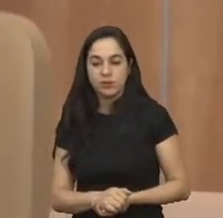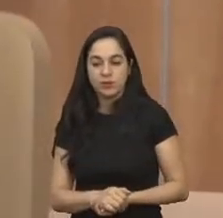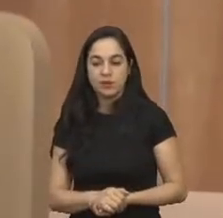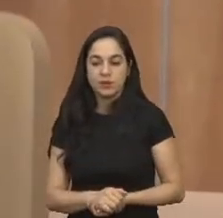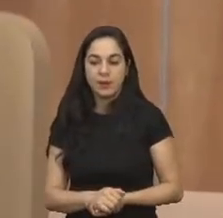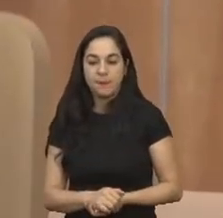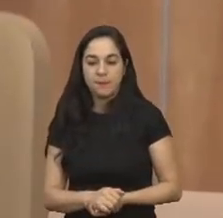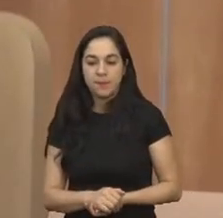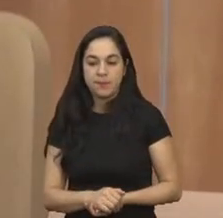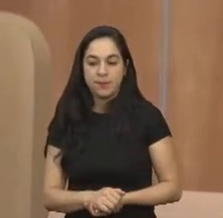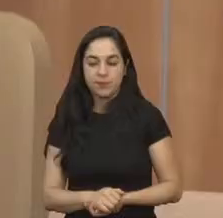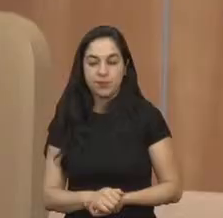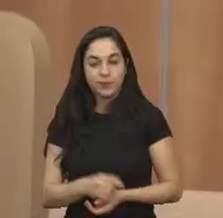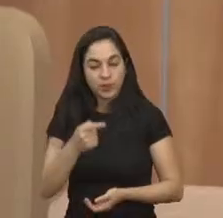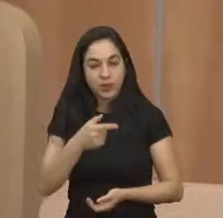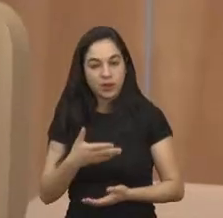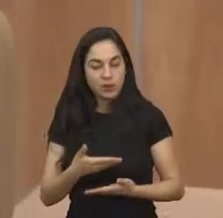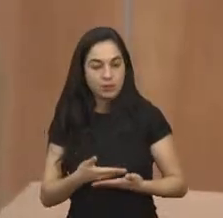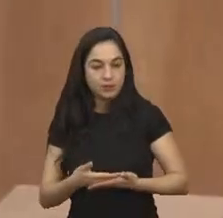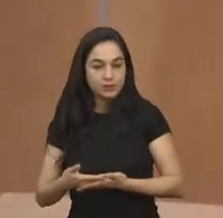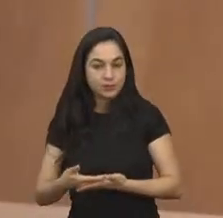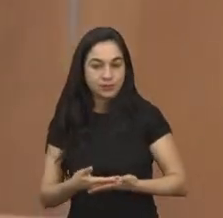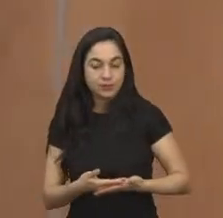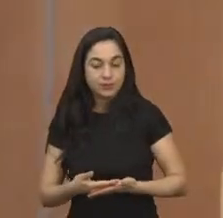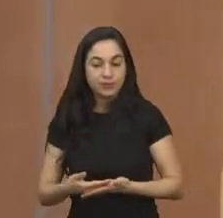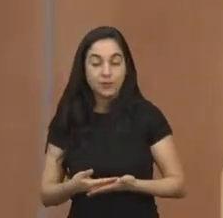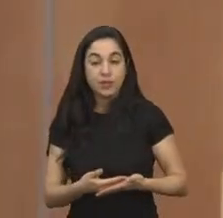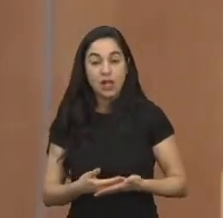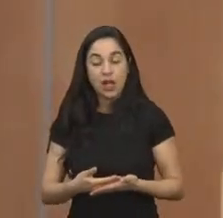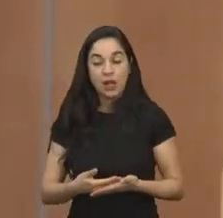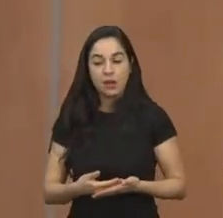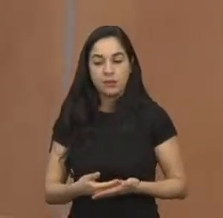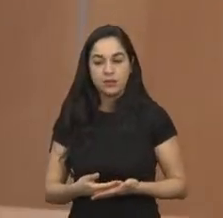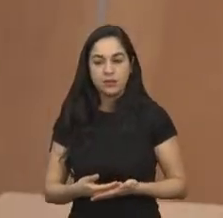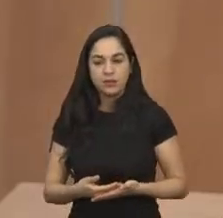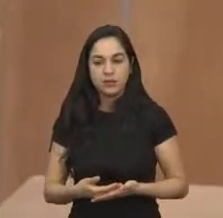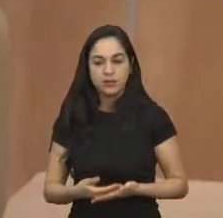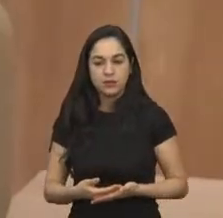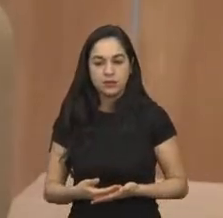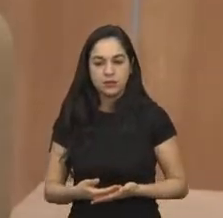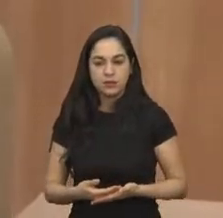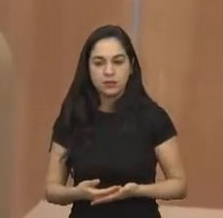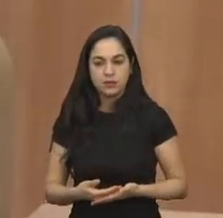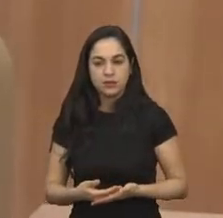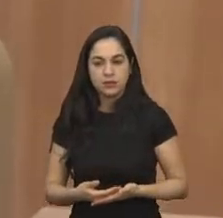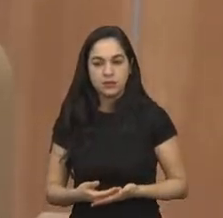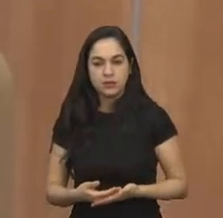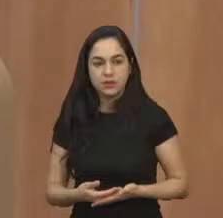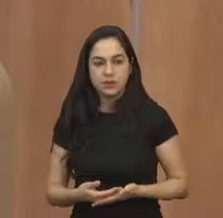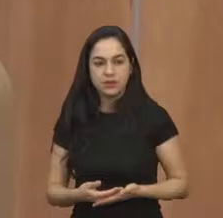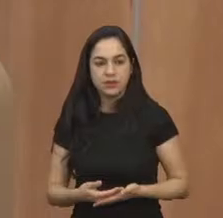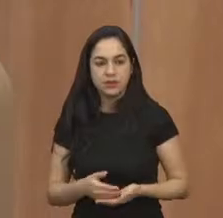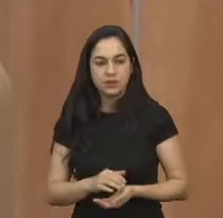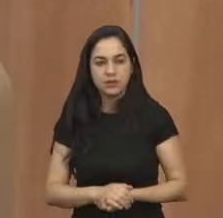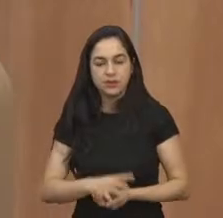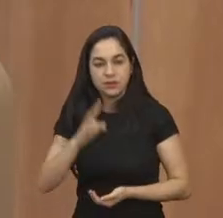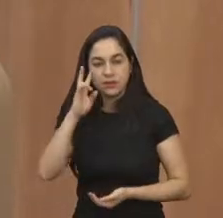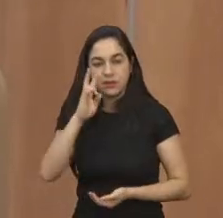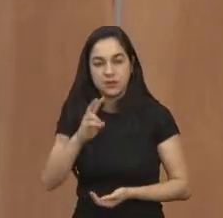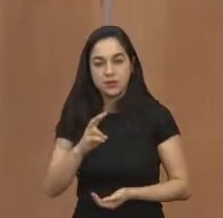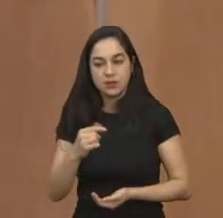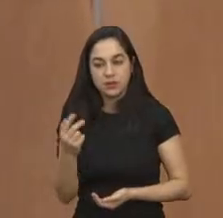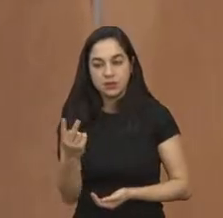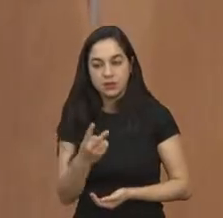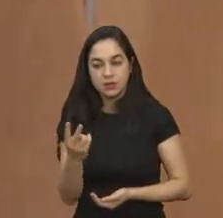Agora, crescendo um pouquinho mais, temos aqui um caso de um bebê de 12 semanas. Ou seja, como vocês podem perceber, esses 2